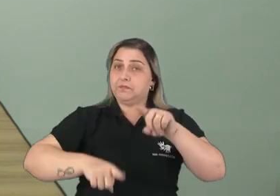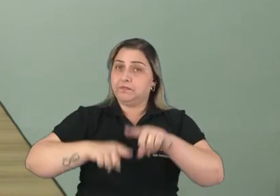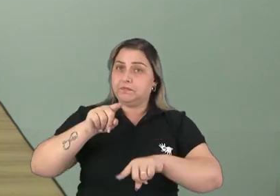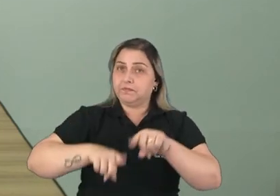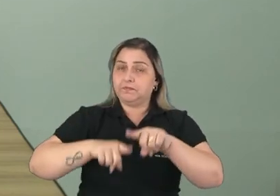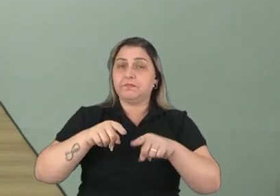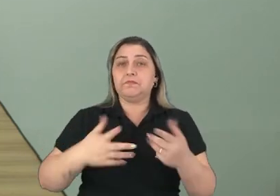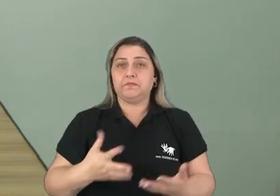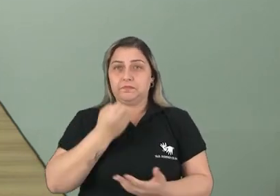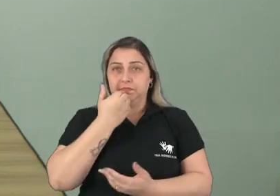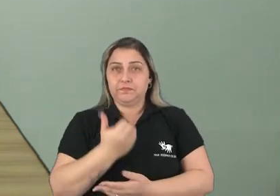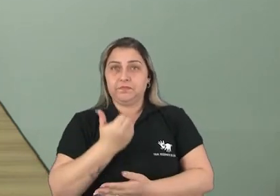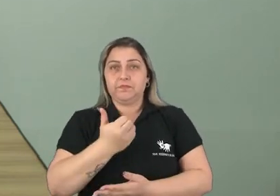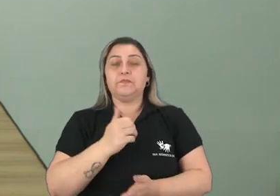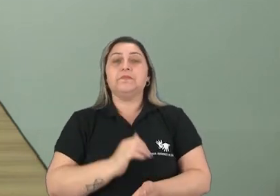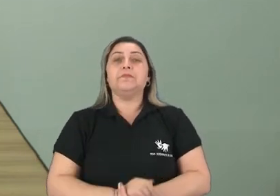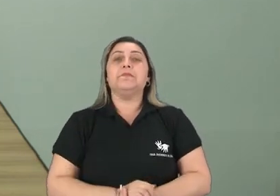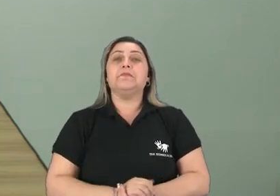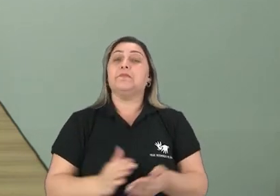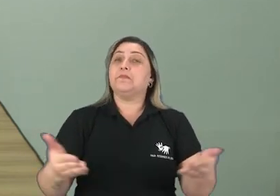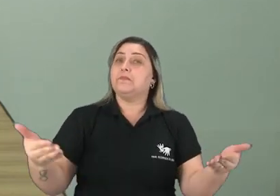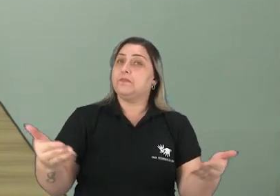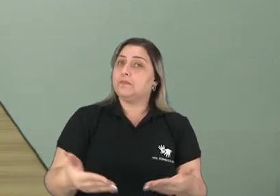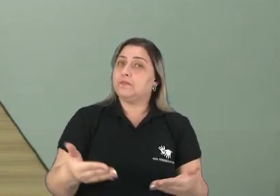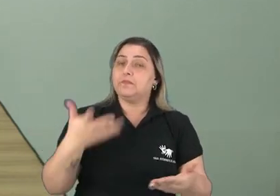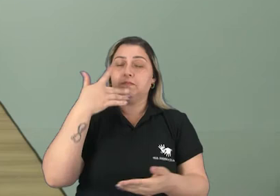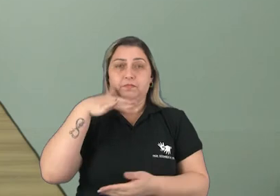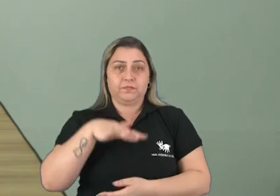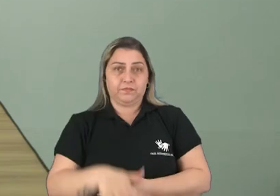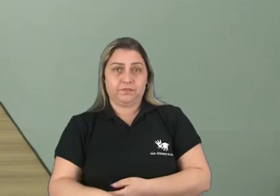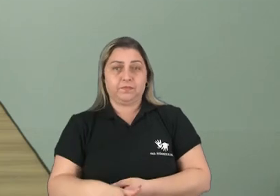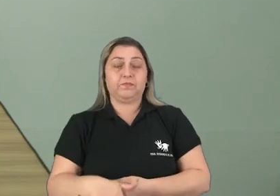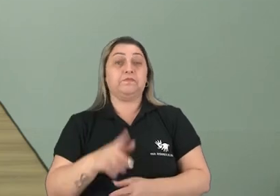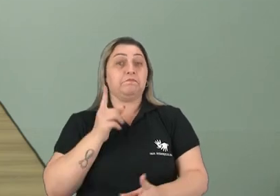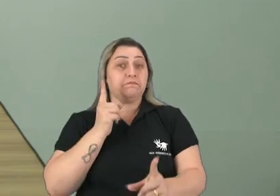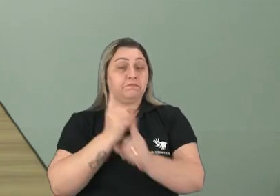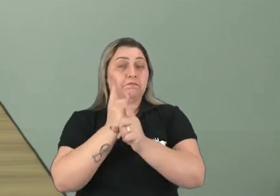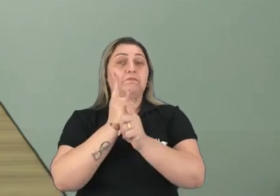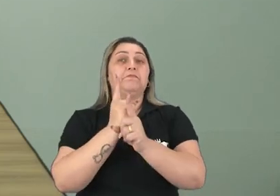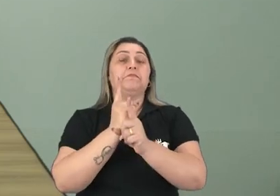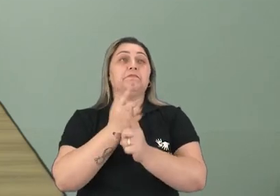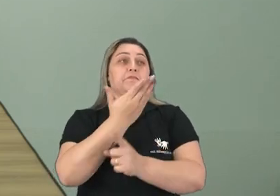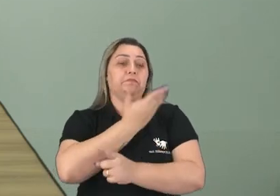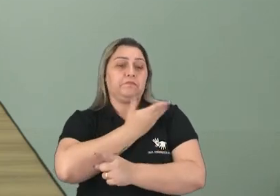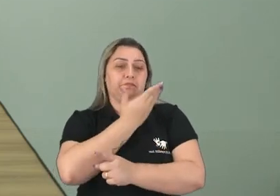objetos? Muito bem. Agora, crianças, vamos localizar um